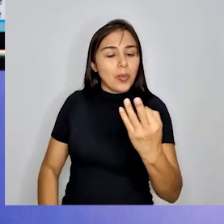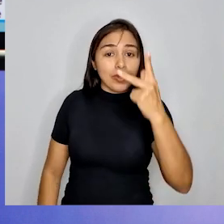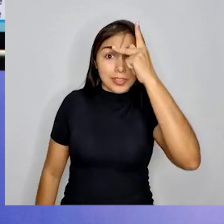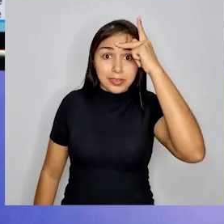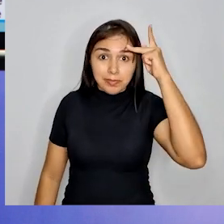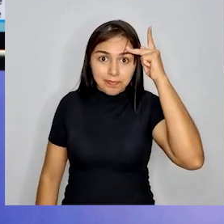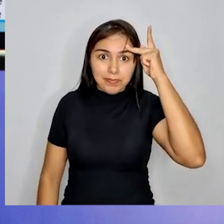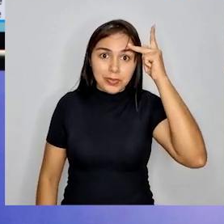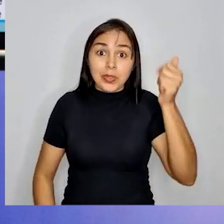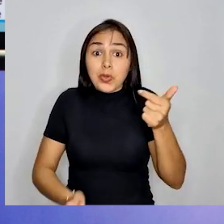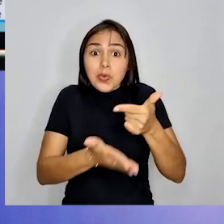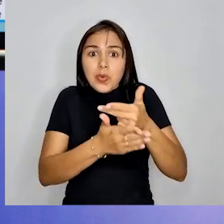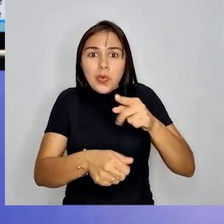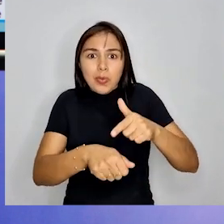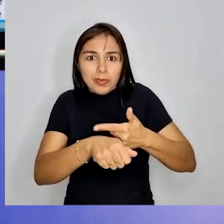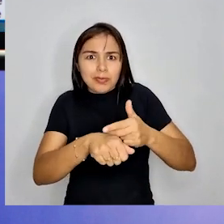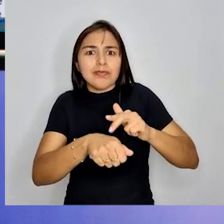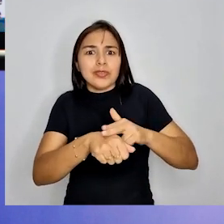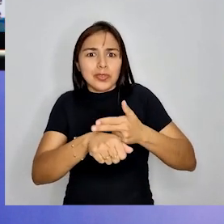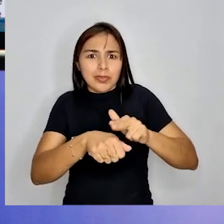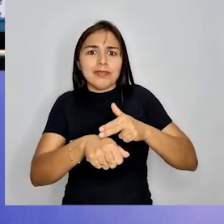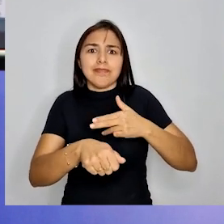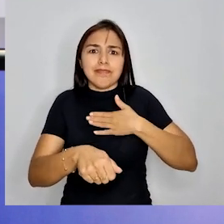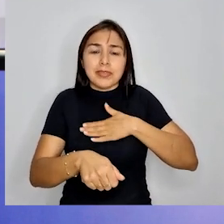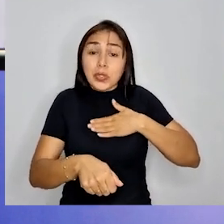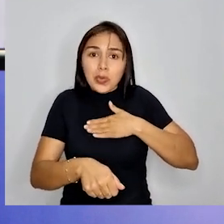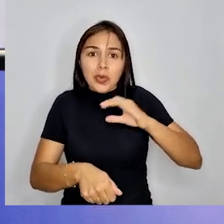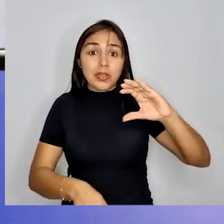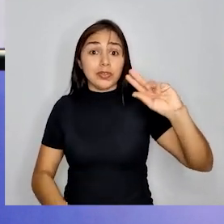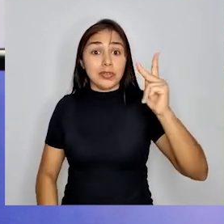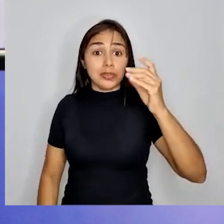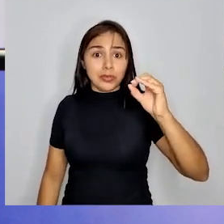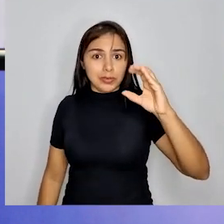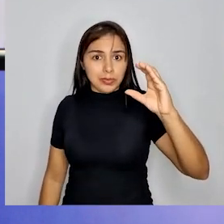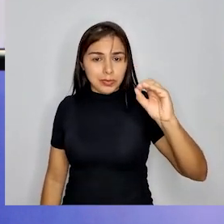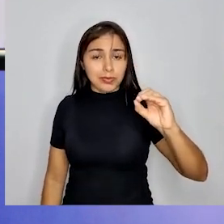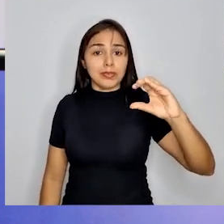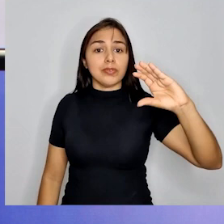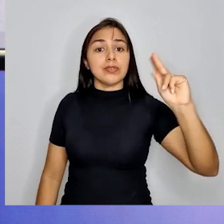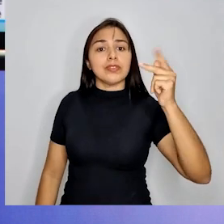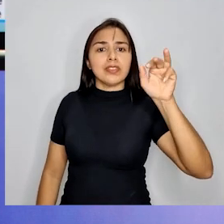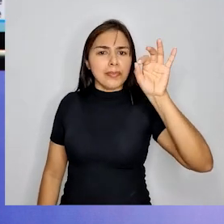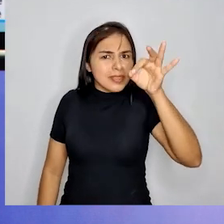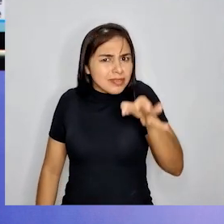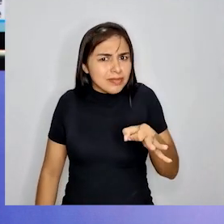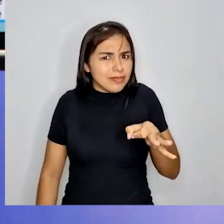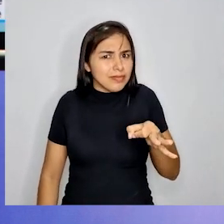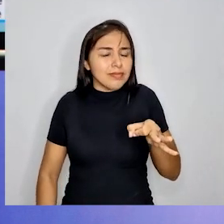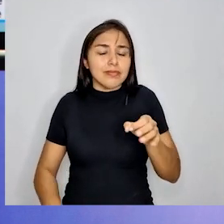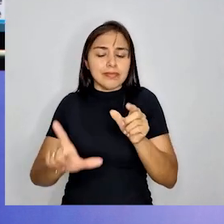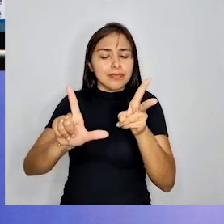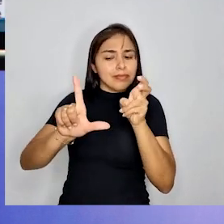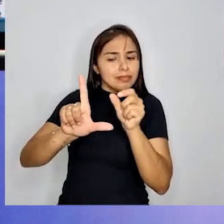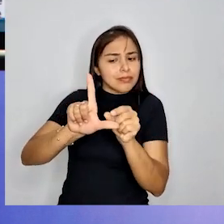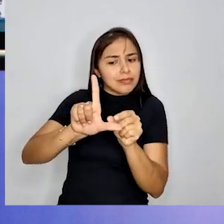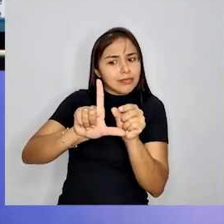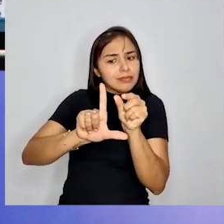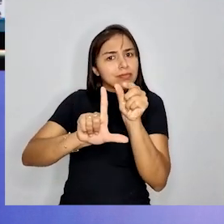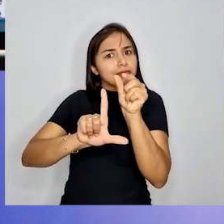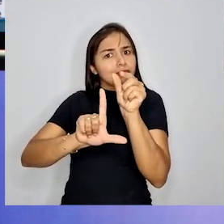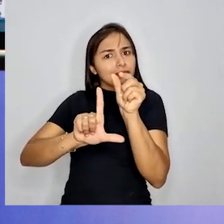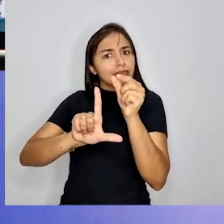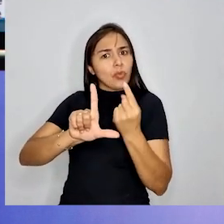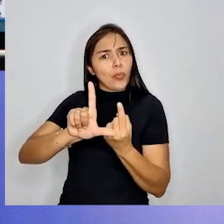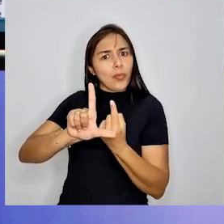Charmes está correta Olha só vamos analisar o tamanho aí dessa barra né